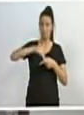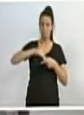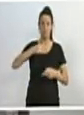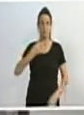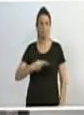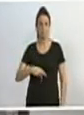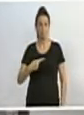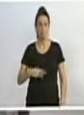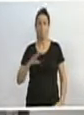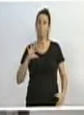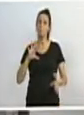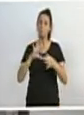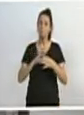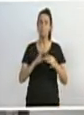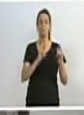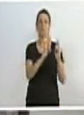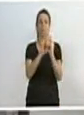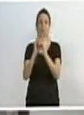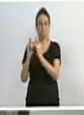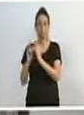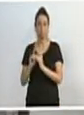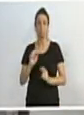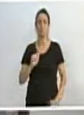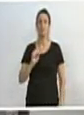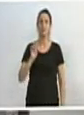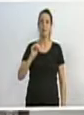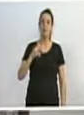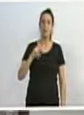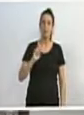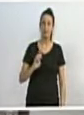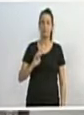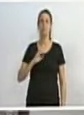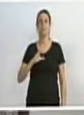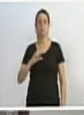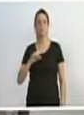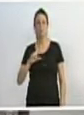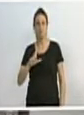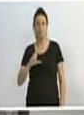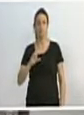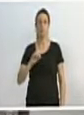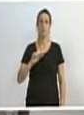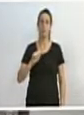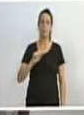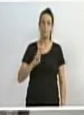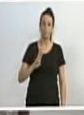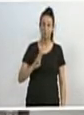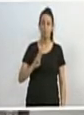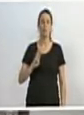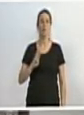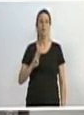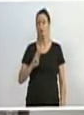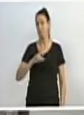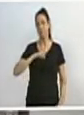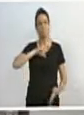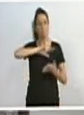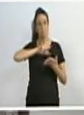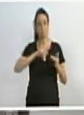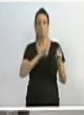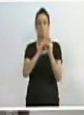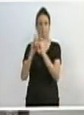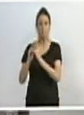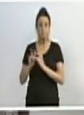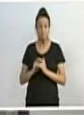das entidades, né, AMP, ACIB, CDL, OAB, Intersindical, no sentido de